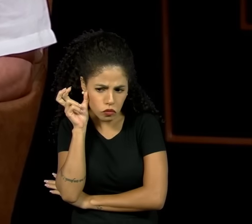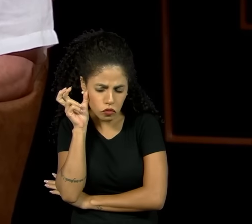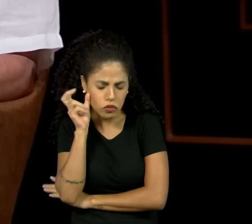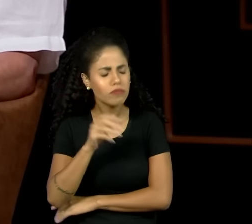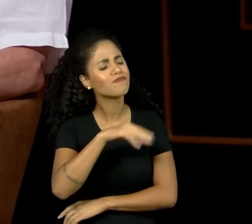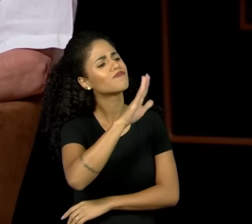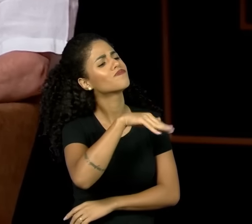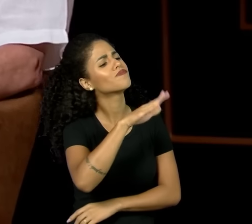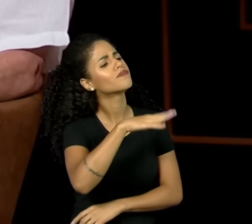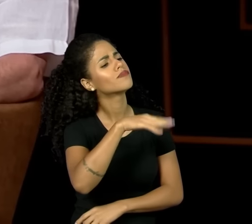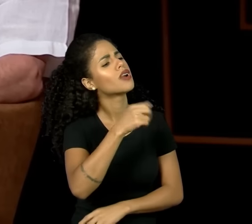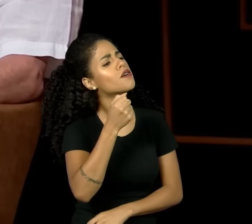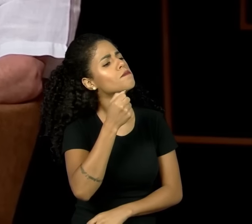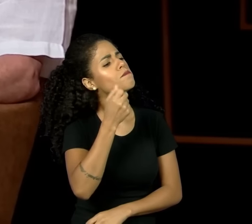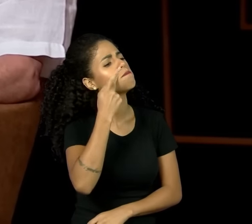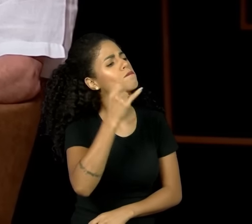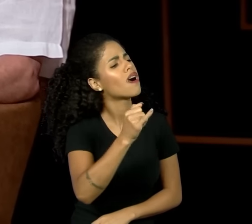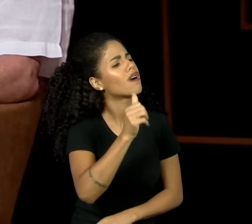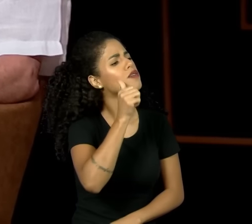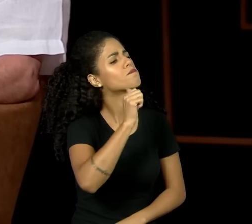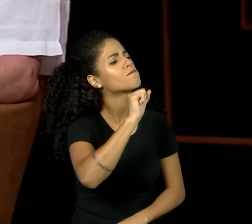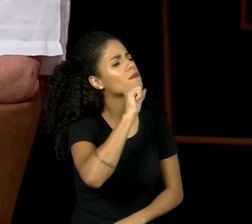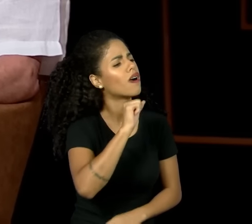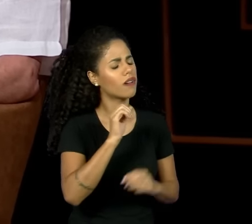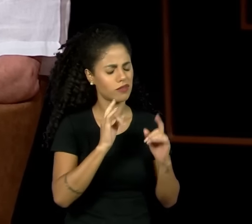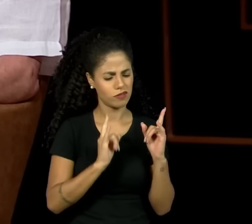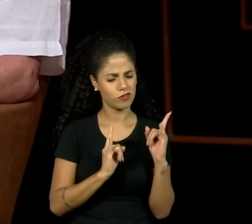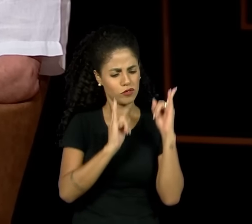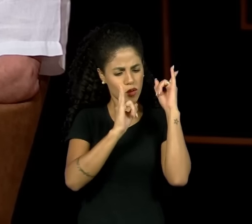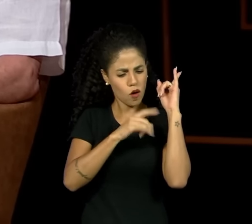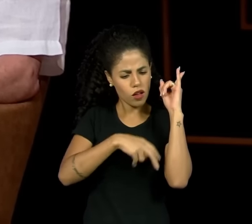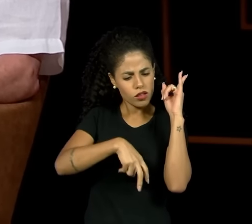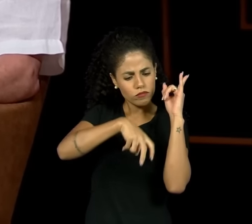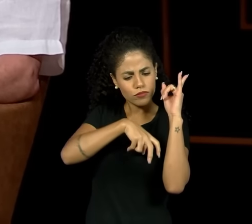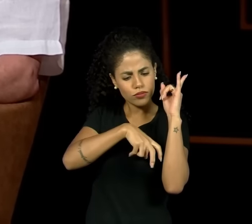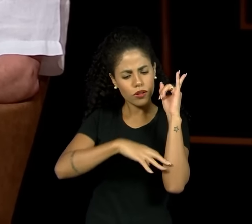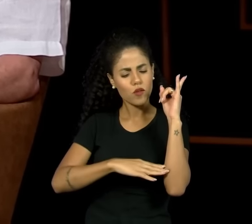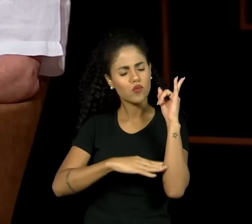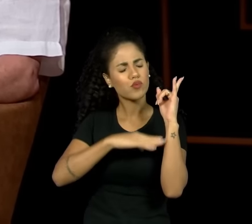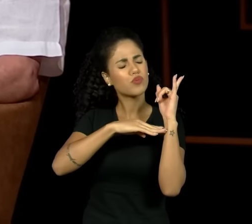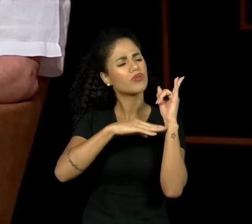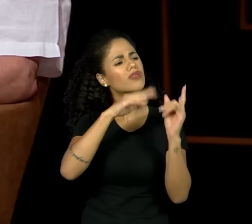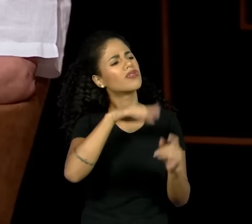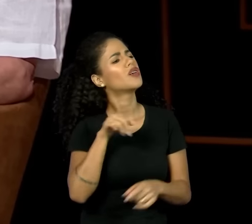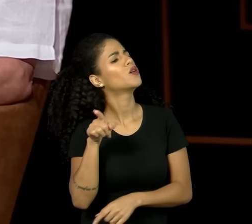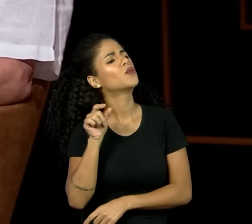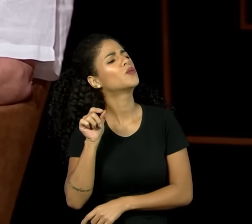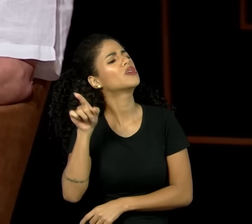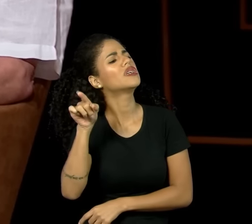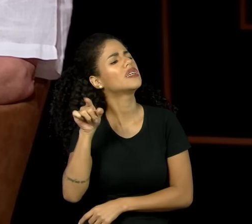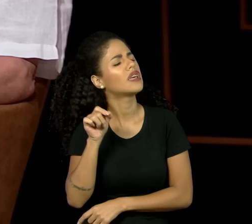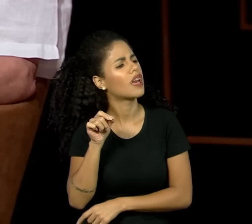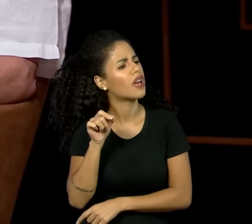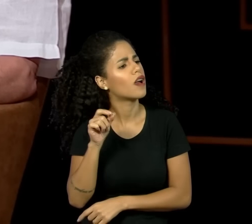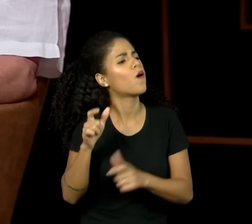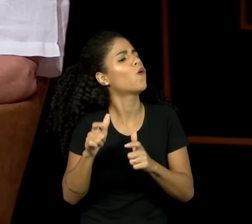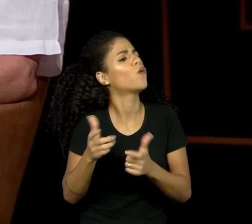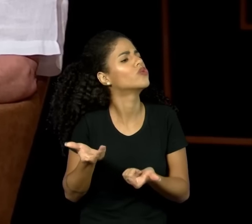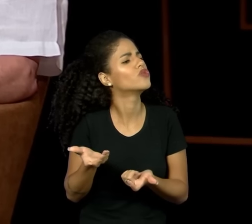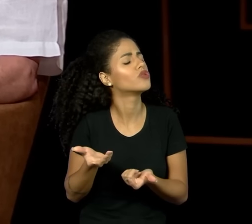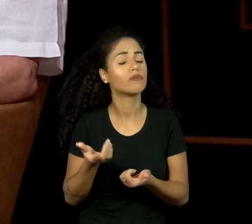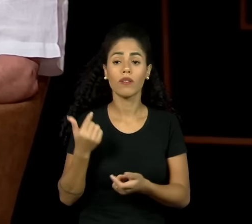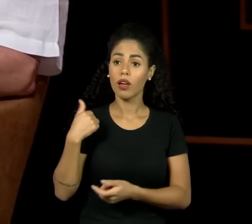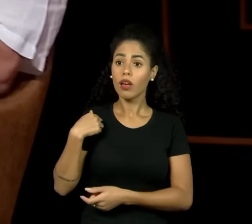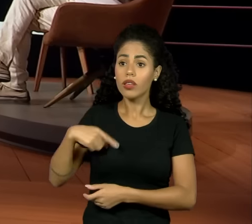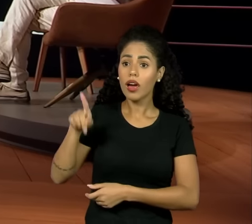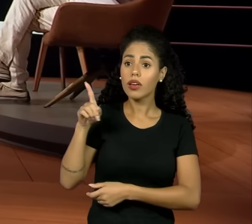que eu entrei com o meu pai e com a minha mãe no no elevador eu falei que piano é esse E aí eles me